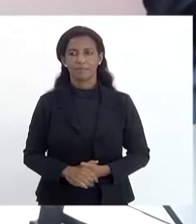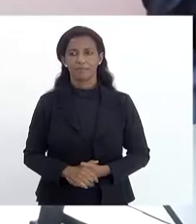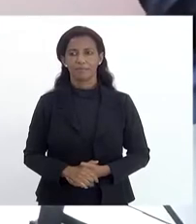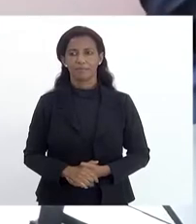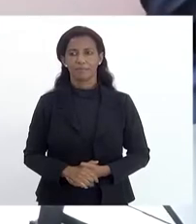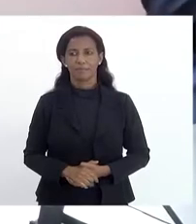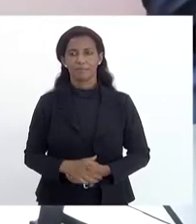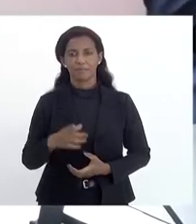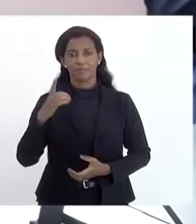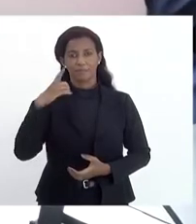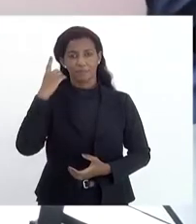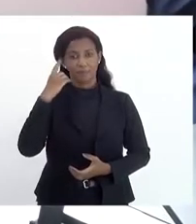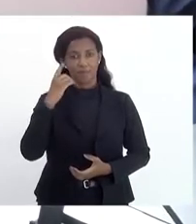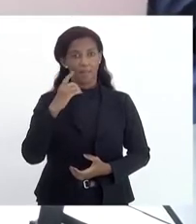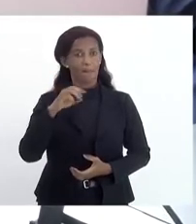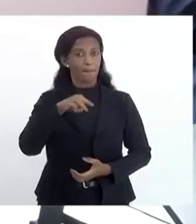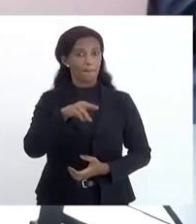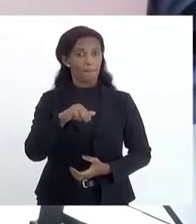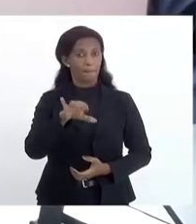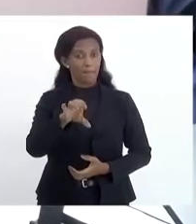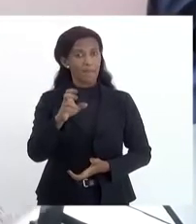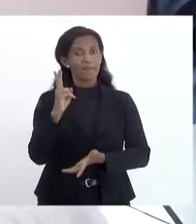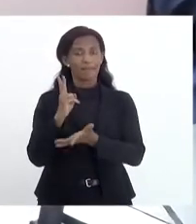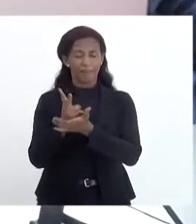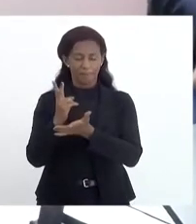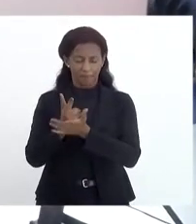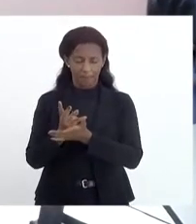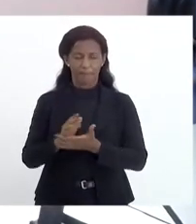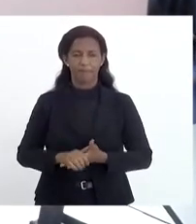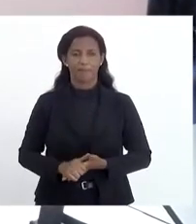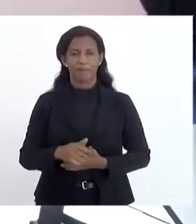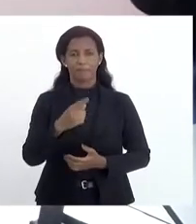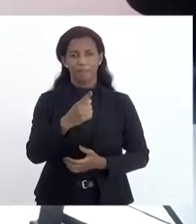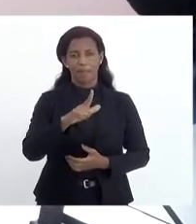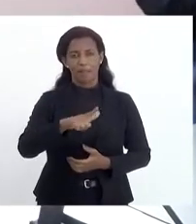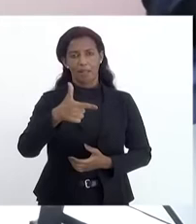Relator deputado Carlos Mink, mesmo assunto. PL